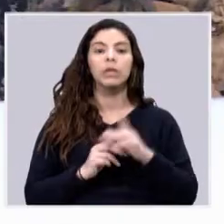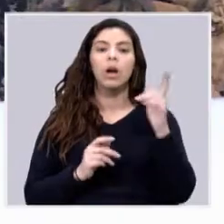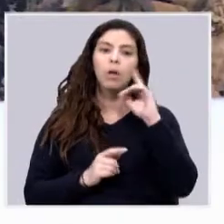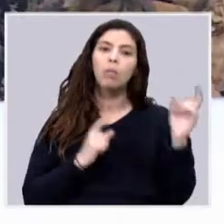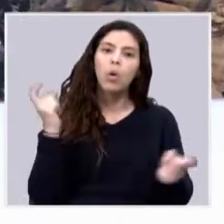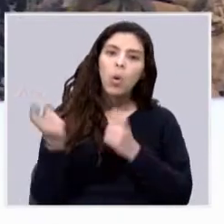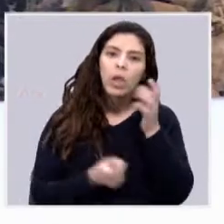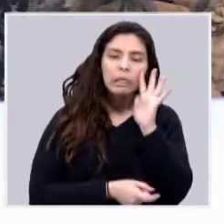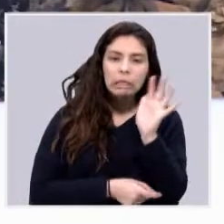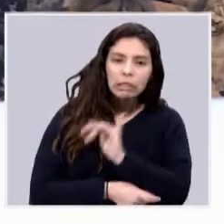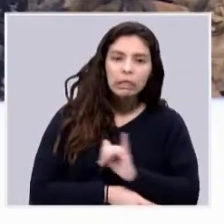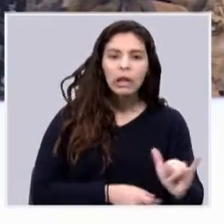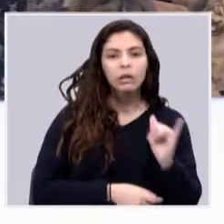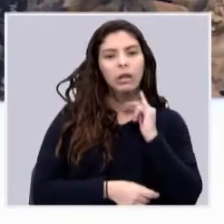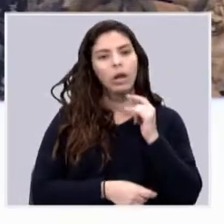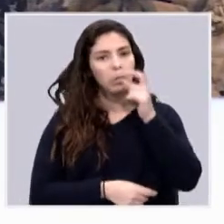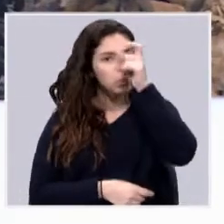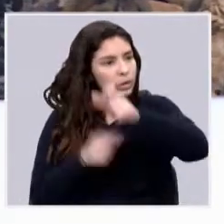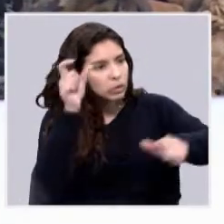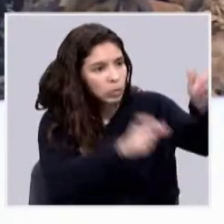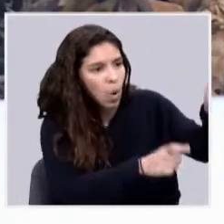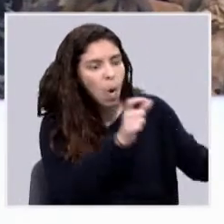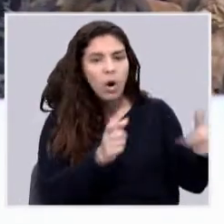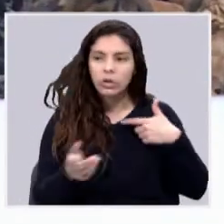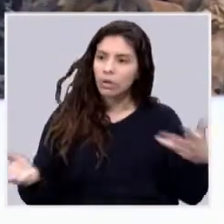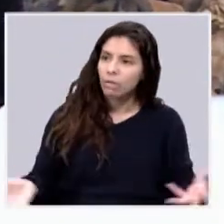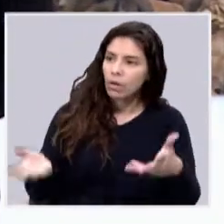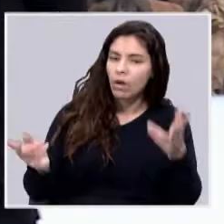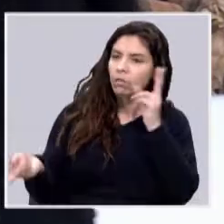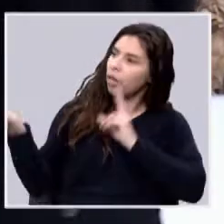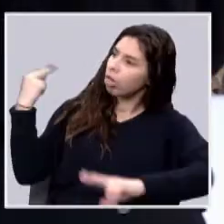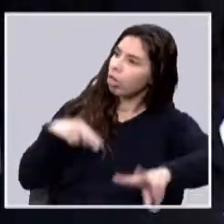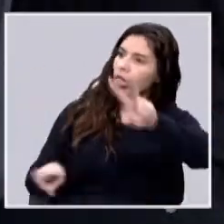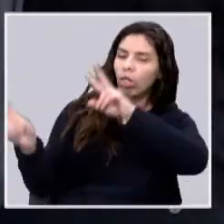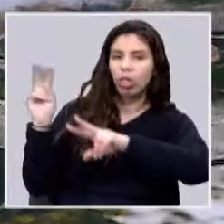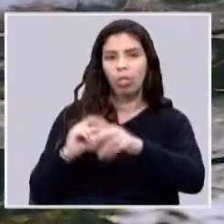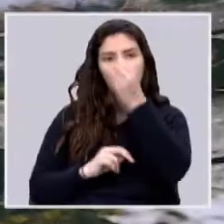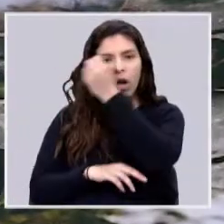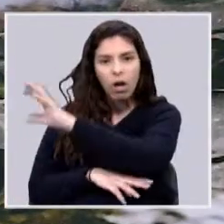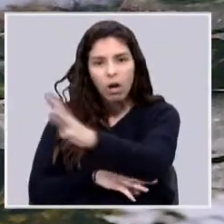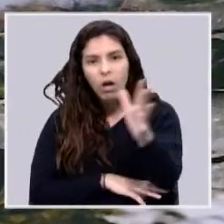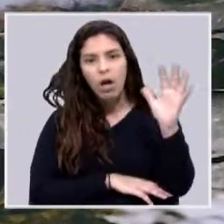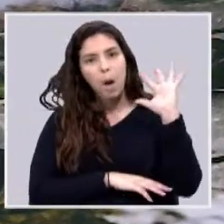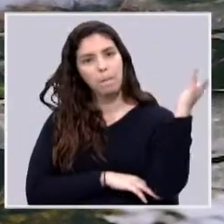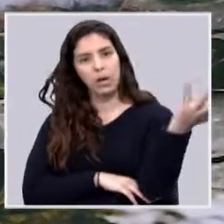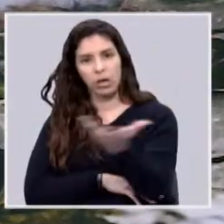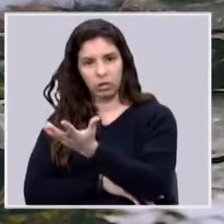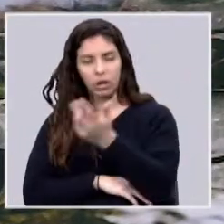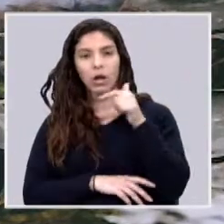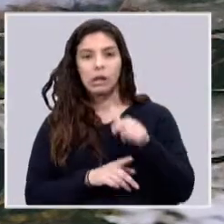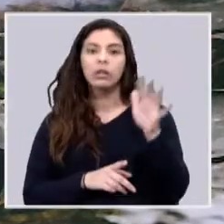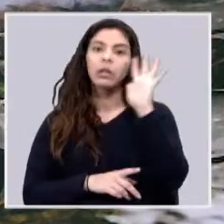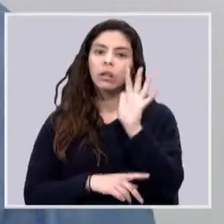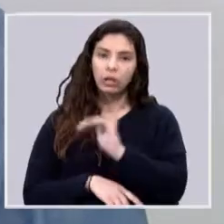procura criar uma mediação entre os públicos e as paisagens e promover a leitura da paisagem, o entendimento da paisagem e que,